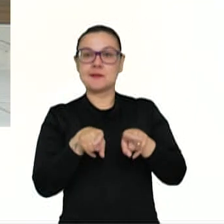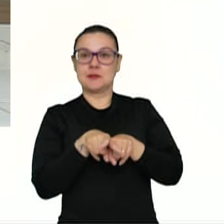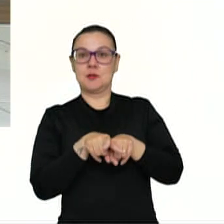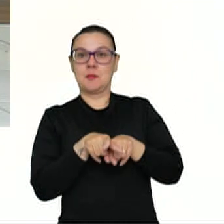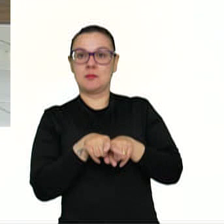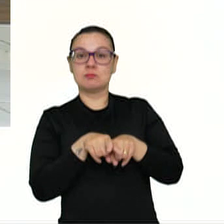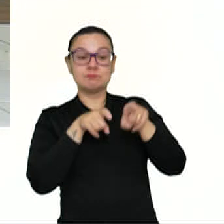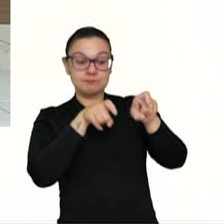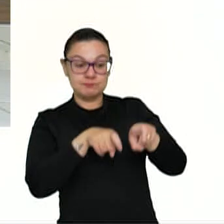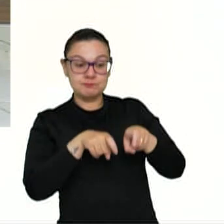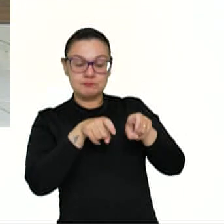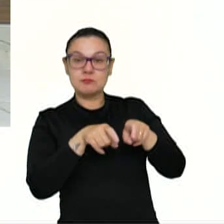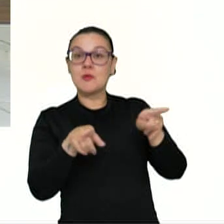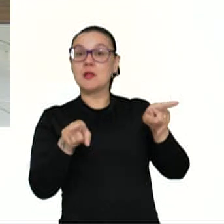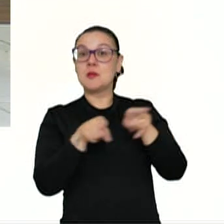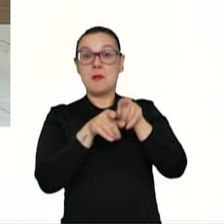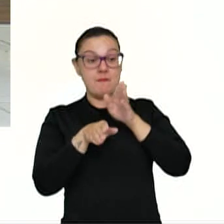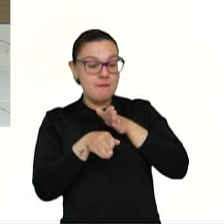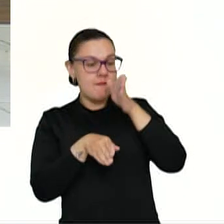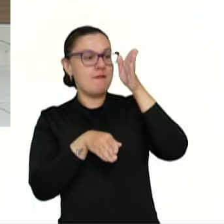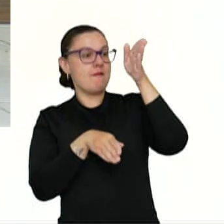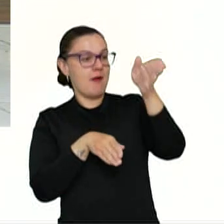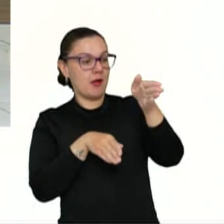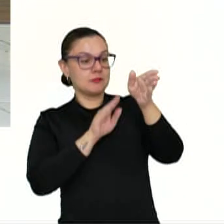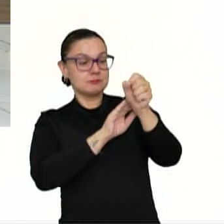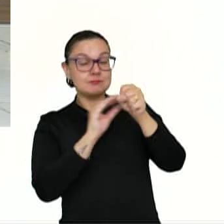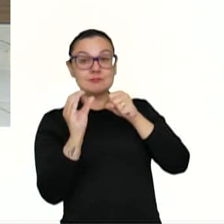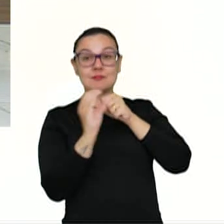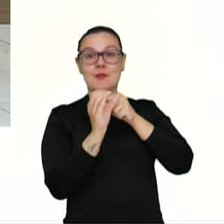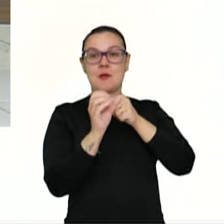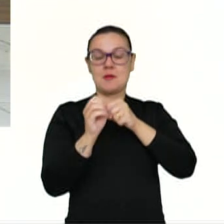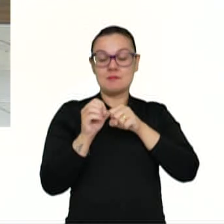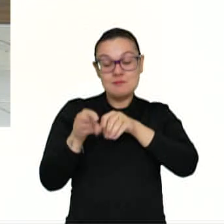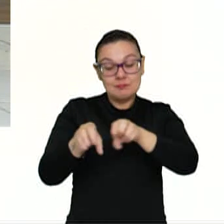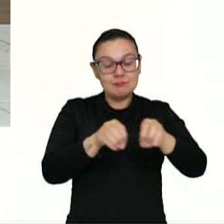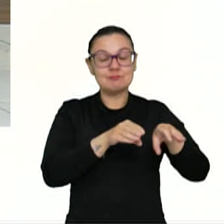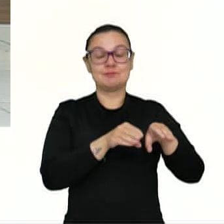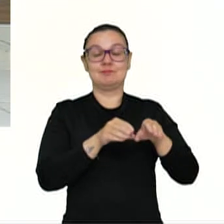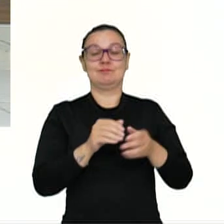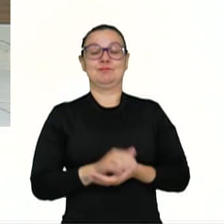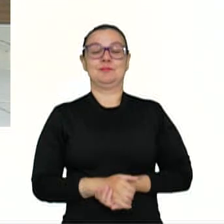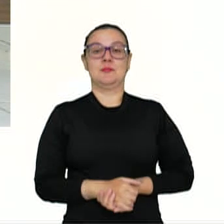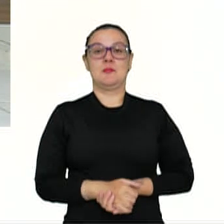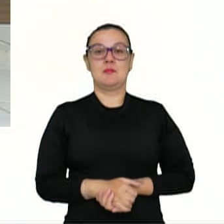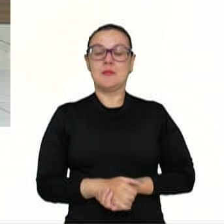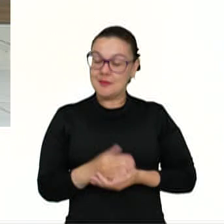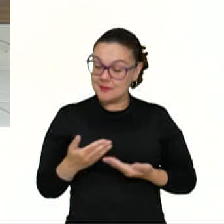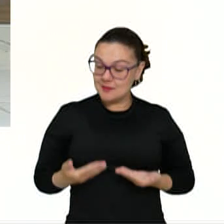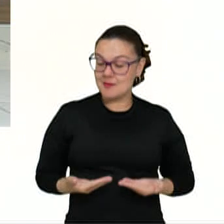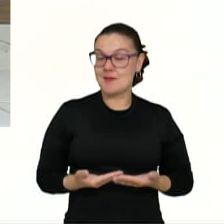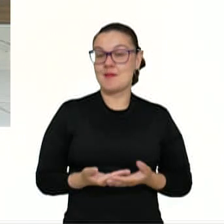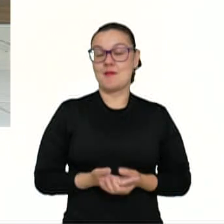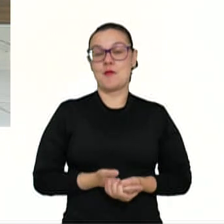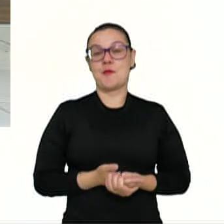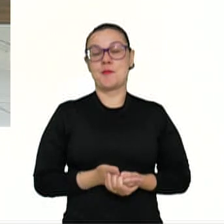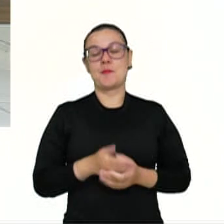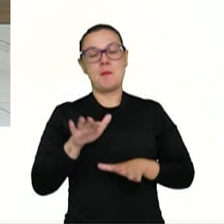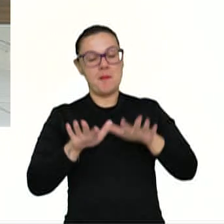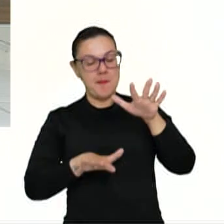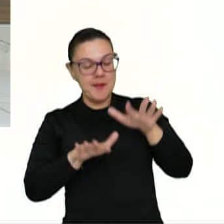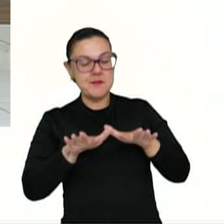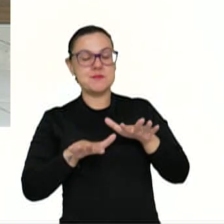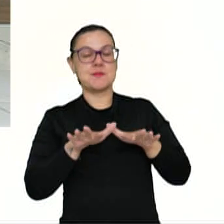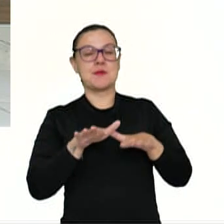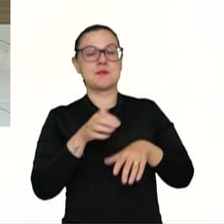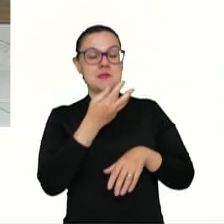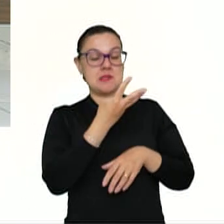as professoras se deslocam até as colônias para poder levar esse conhecimento. Nós temos aproximadamente,